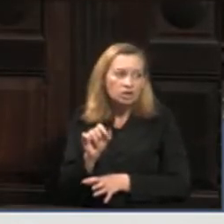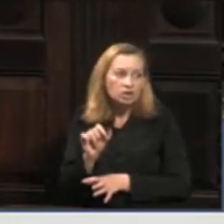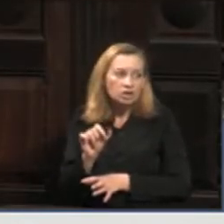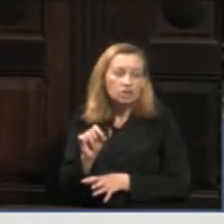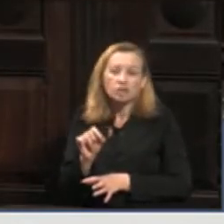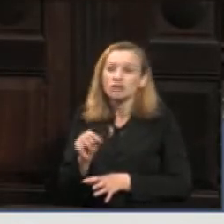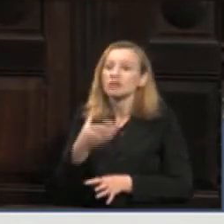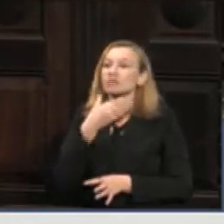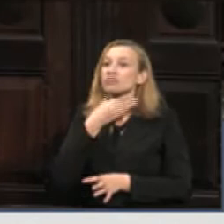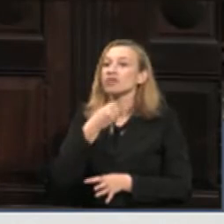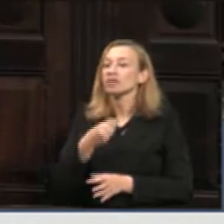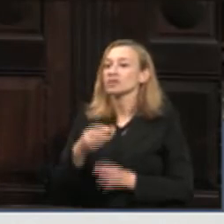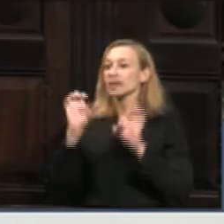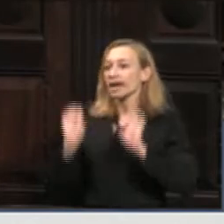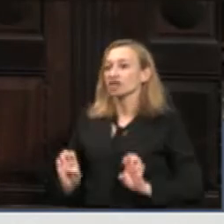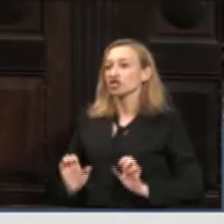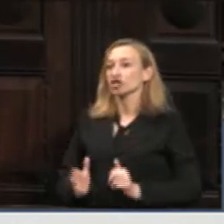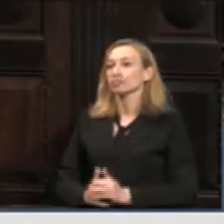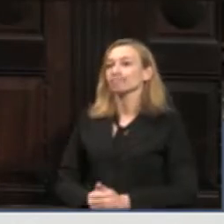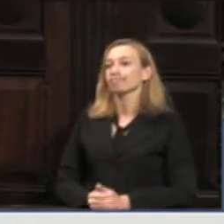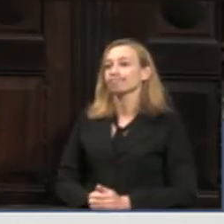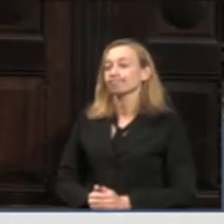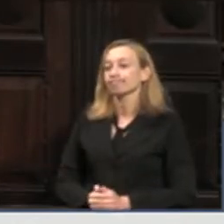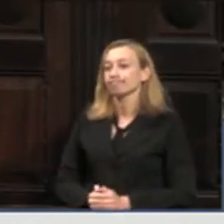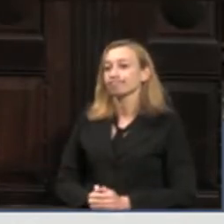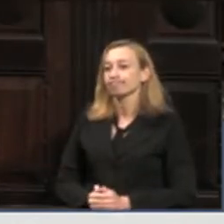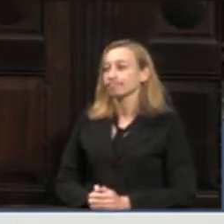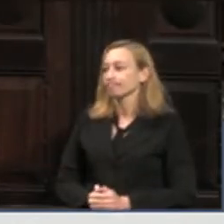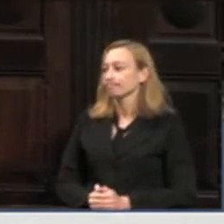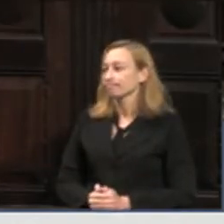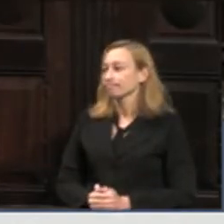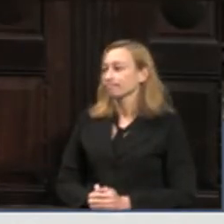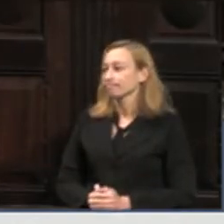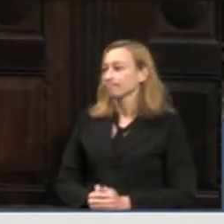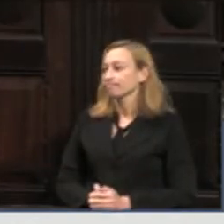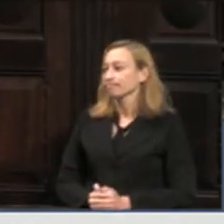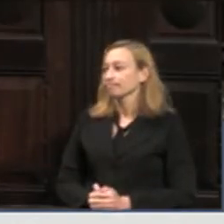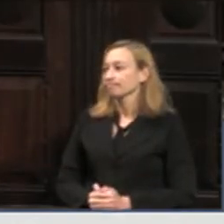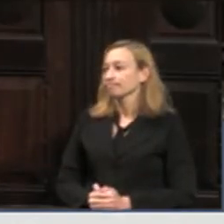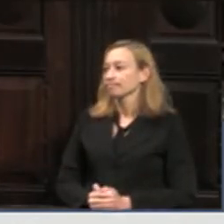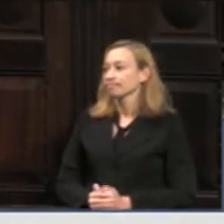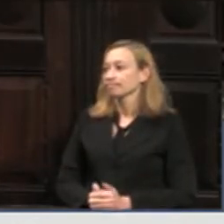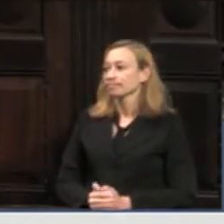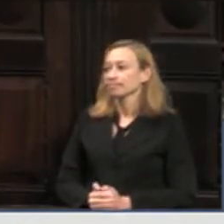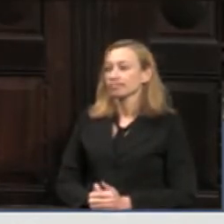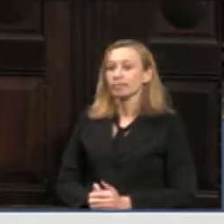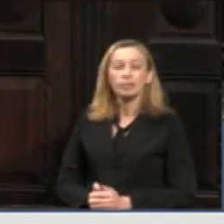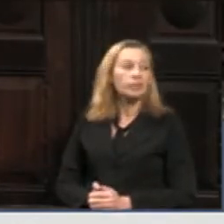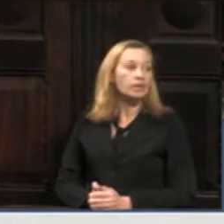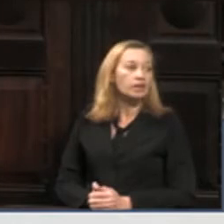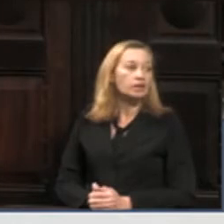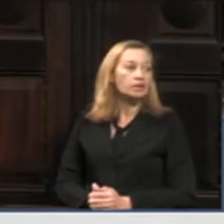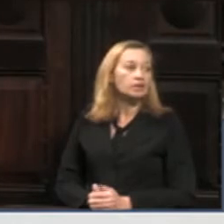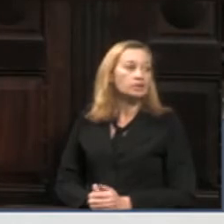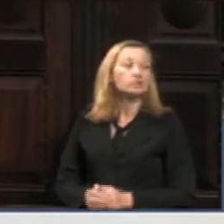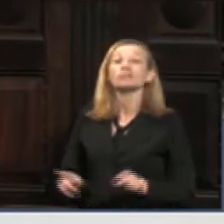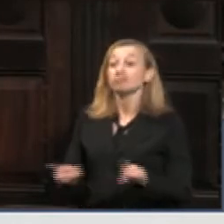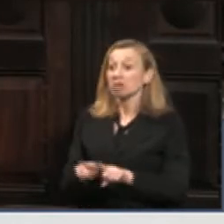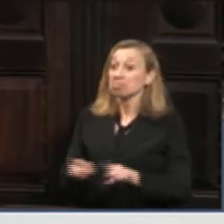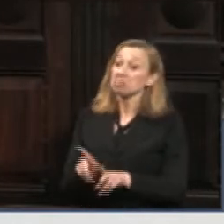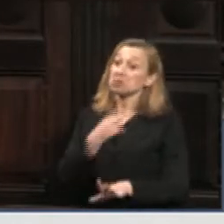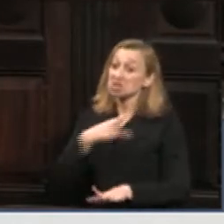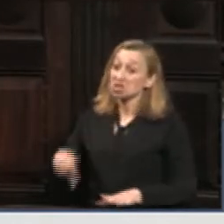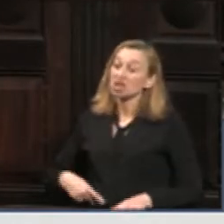falsidade ideológica. Mas uma parcela que defende o presidente Lula. Em relação ao presidente